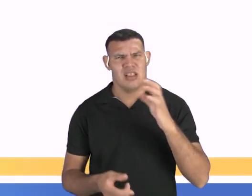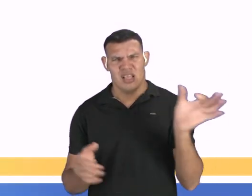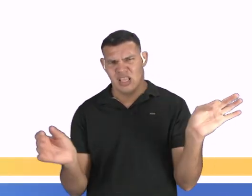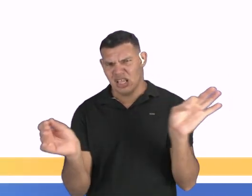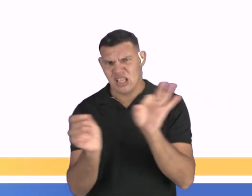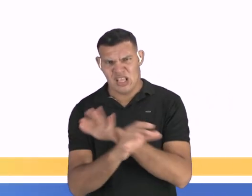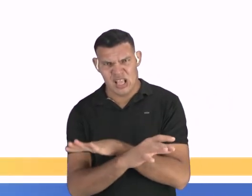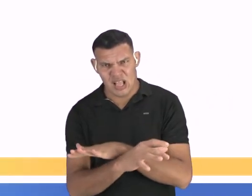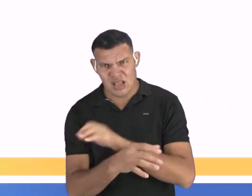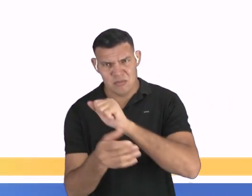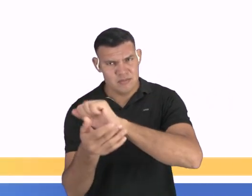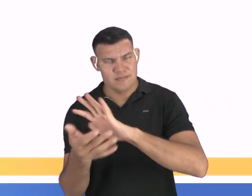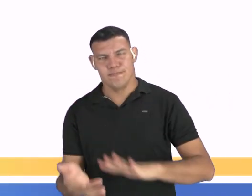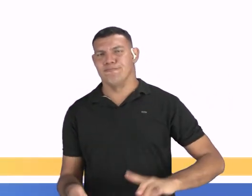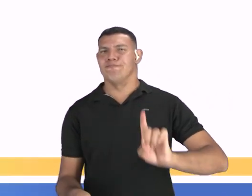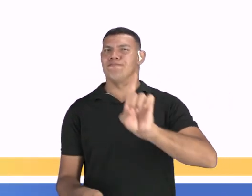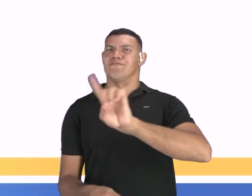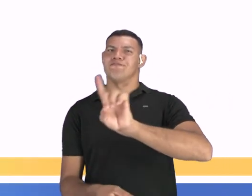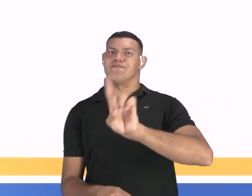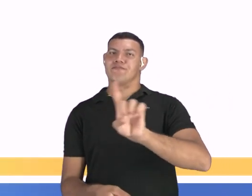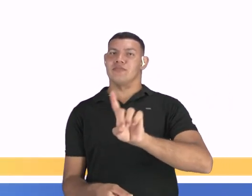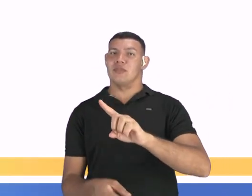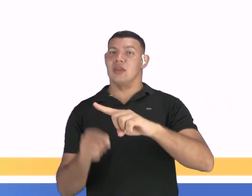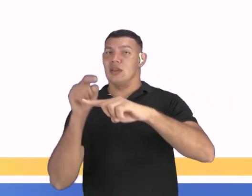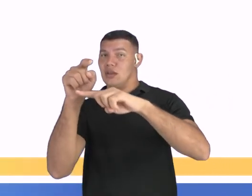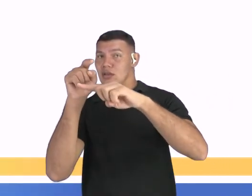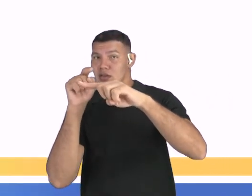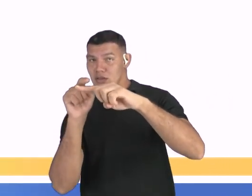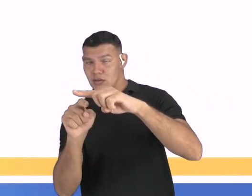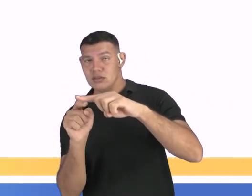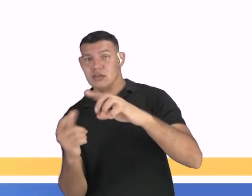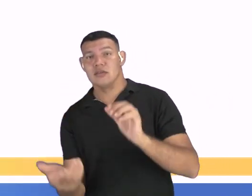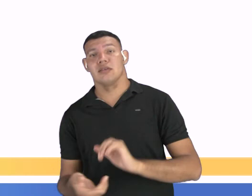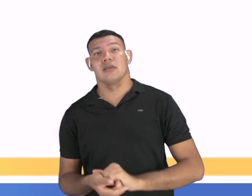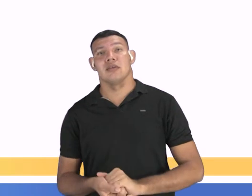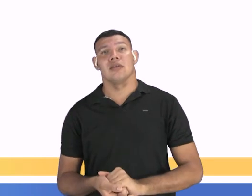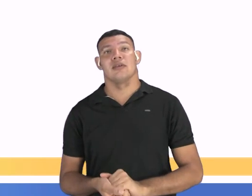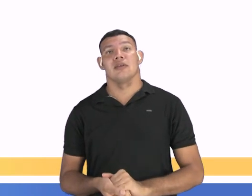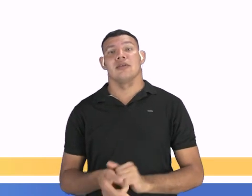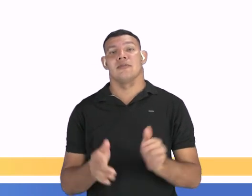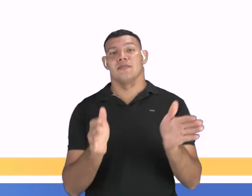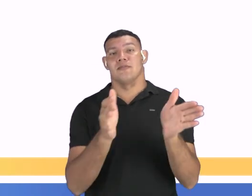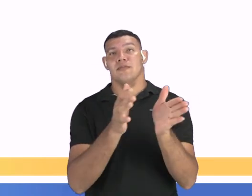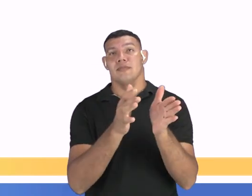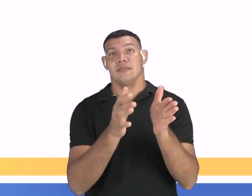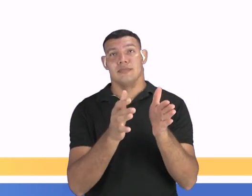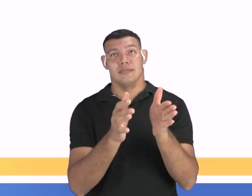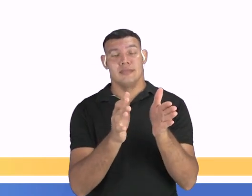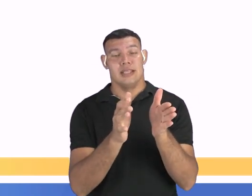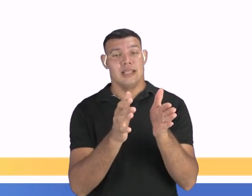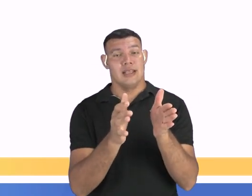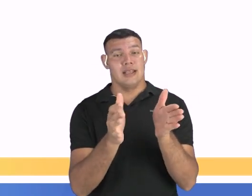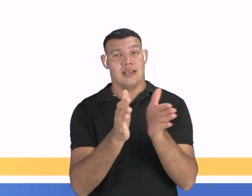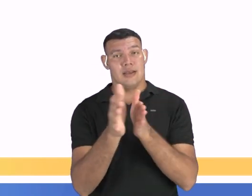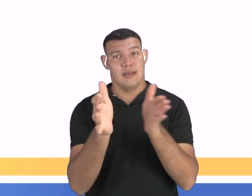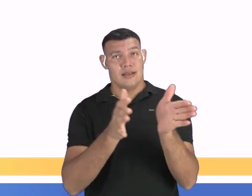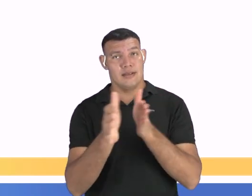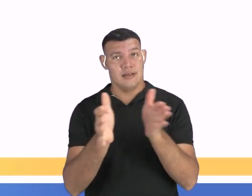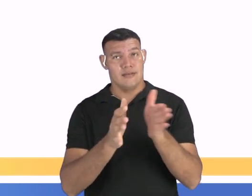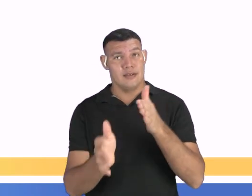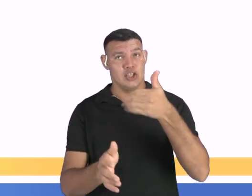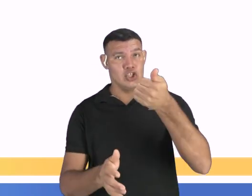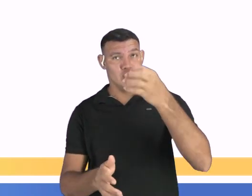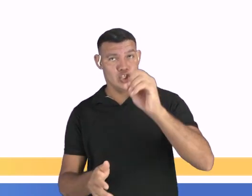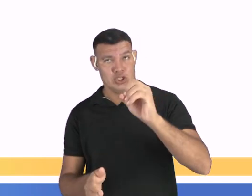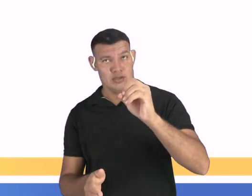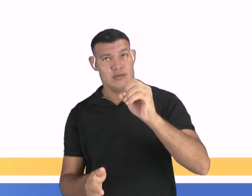esse exercício. Os divisores de 72 compreendidos entre 10 e 30, quem são eles, né? Então, vamos